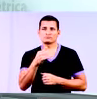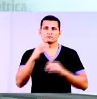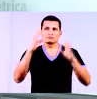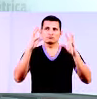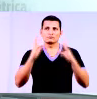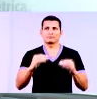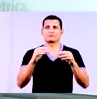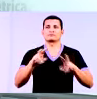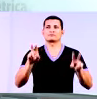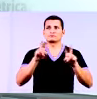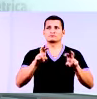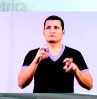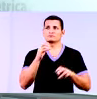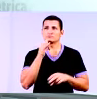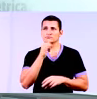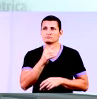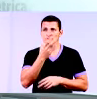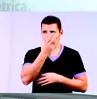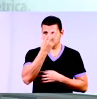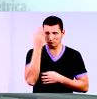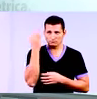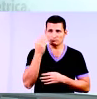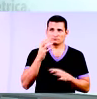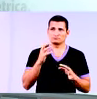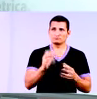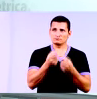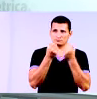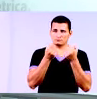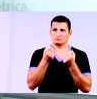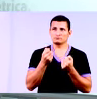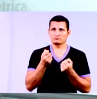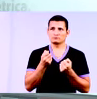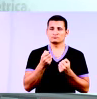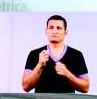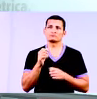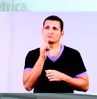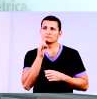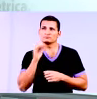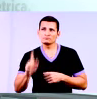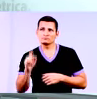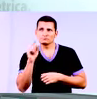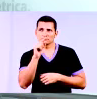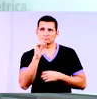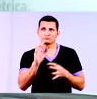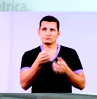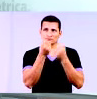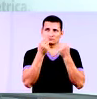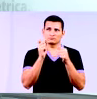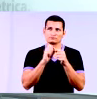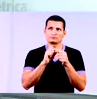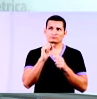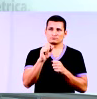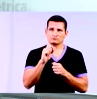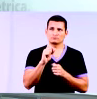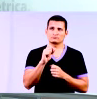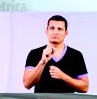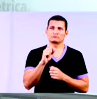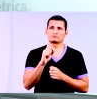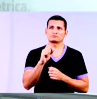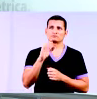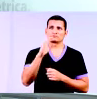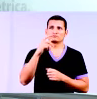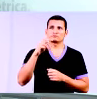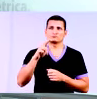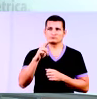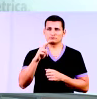acabar a energia e eu não salvar, quando eu clico lá no salvar, no botãozinho de salvar, o que eu estou fazendo aquilo ali? Ó? O processador vai lá, uma instrução que o